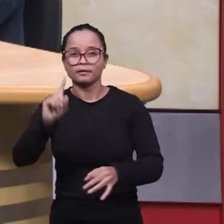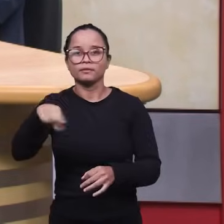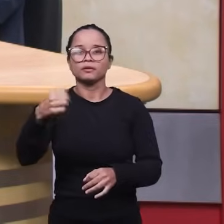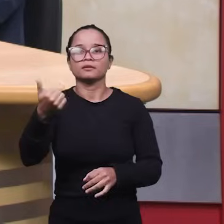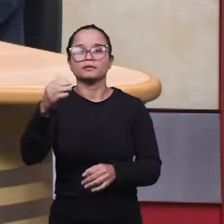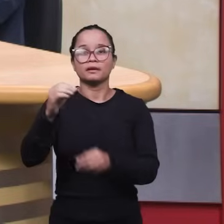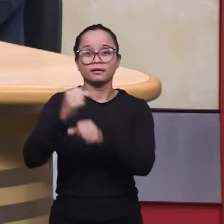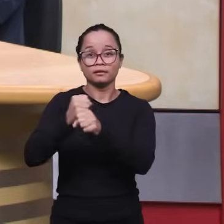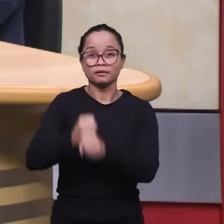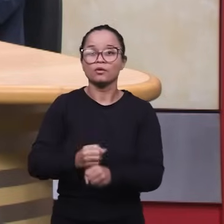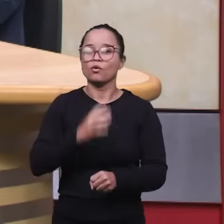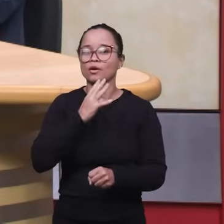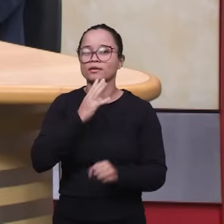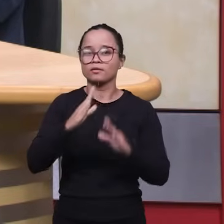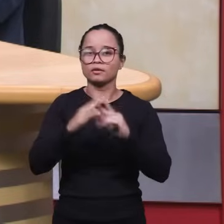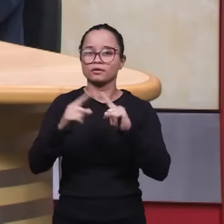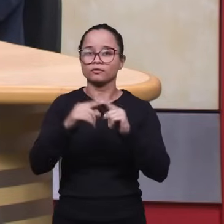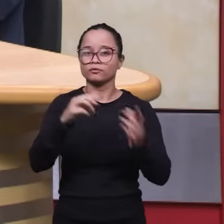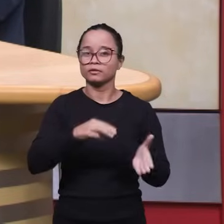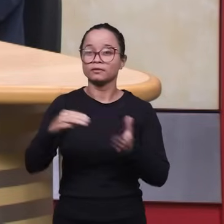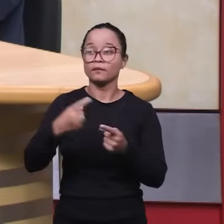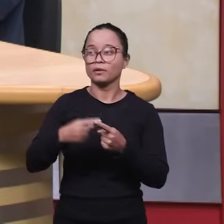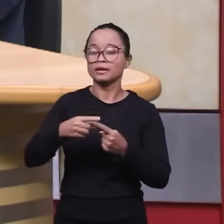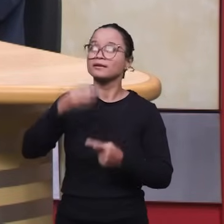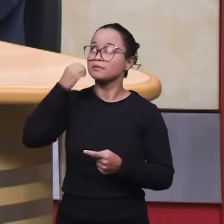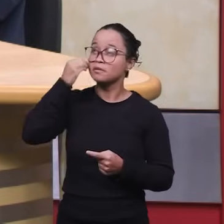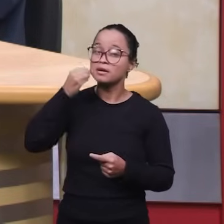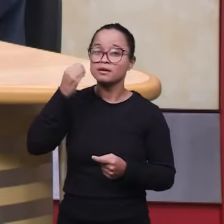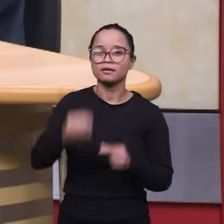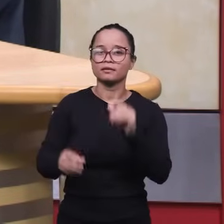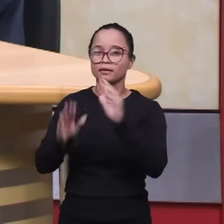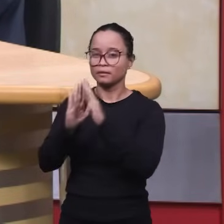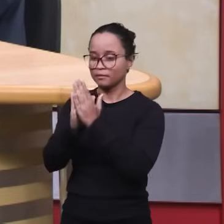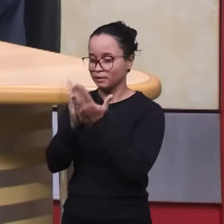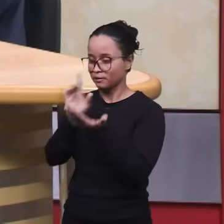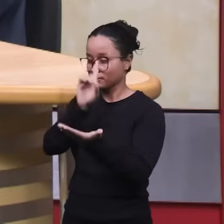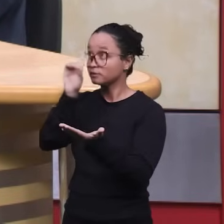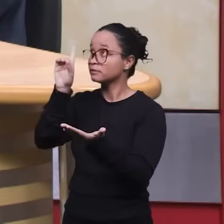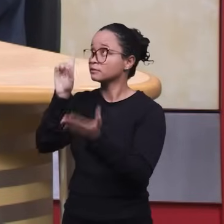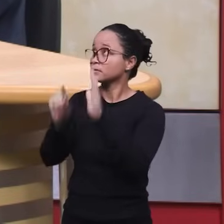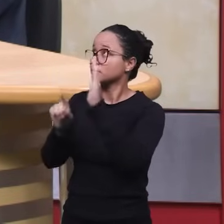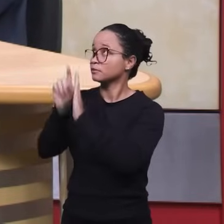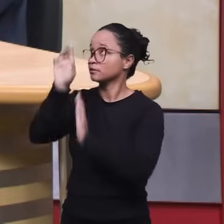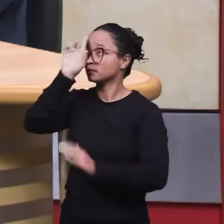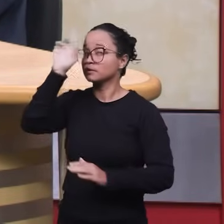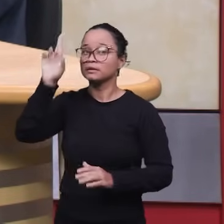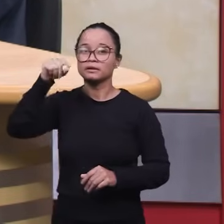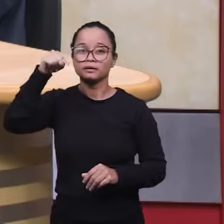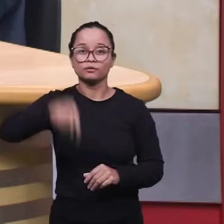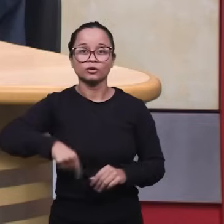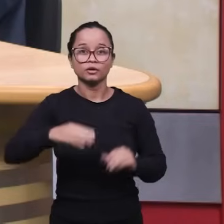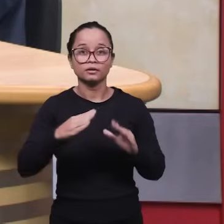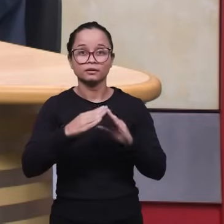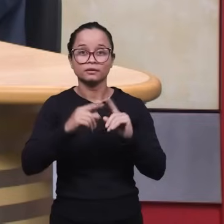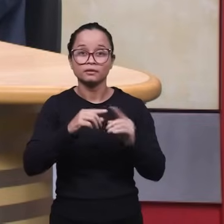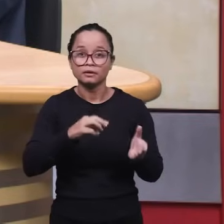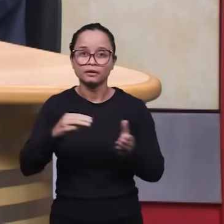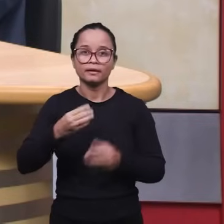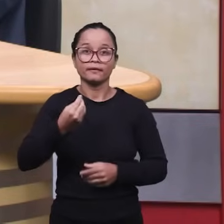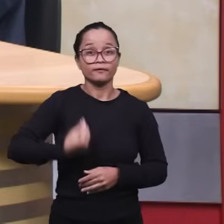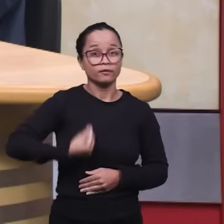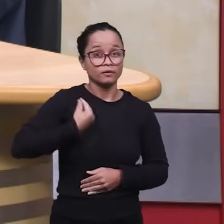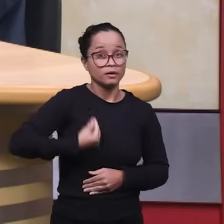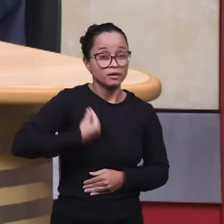depois, 10 anos depois, conheceu esta obra e glorificou o Senhor pela experiência da consulta ao Senhor pela palavra que ela viu na obra. Quer dizer, alguma coisa